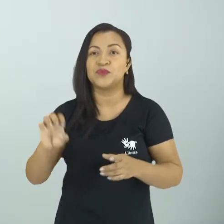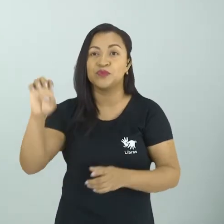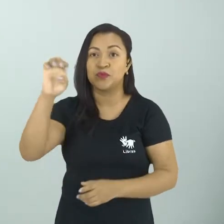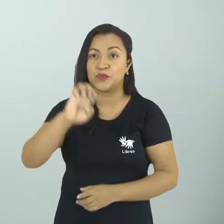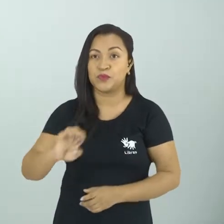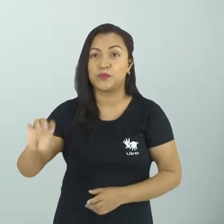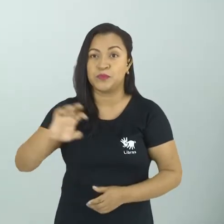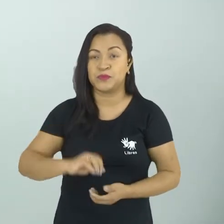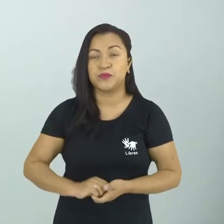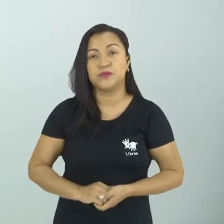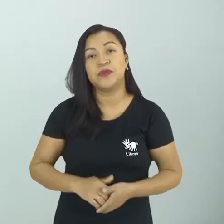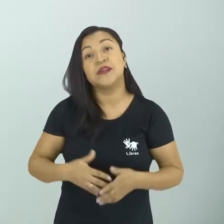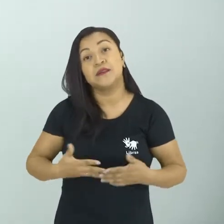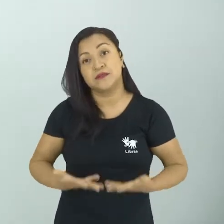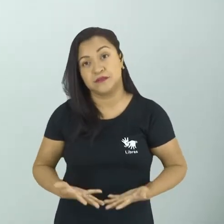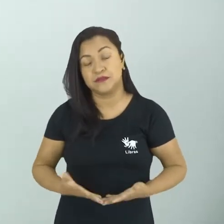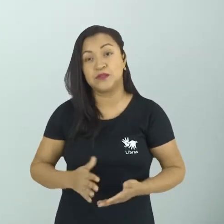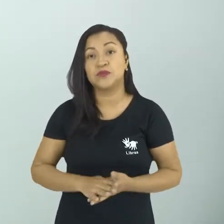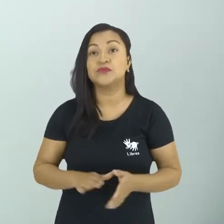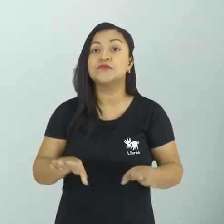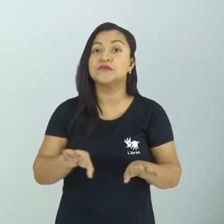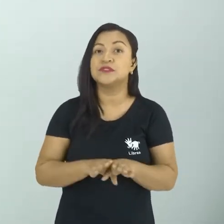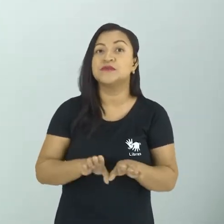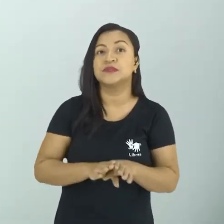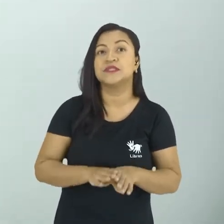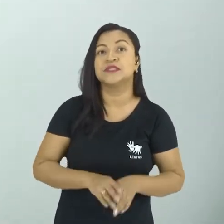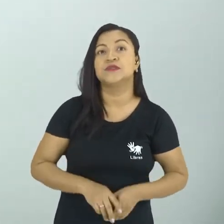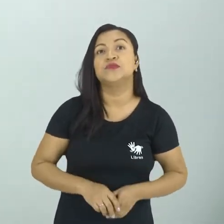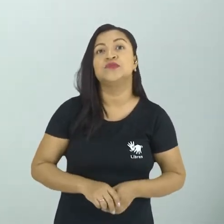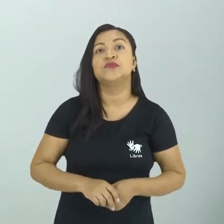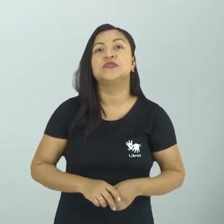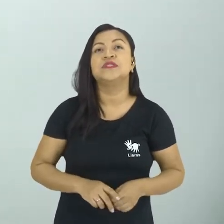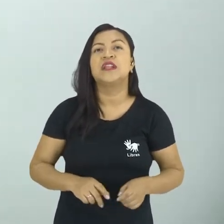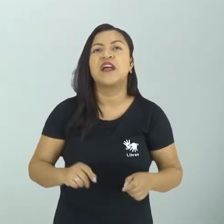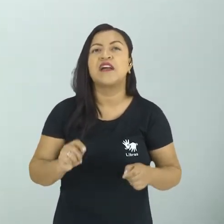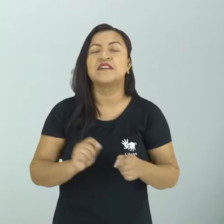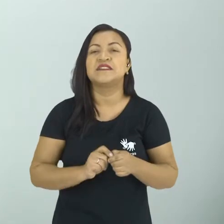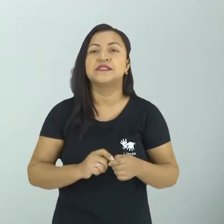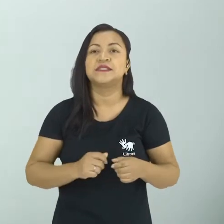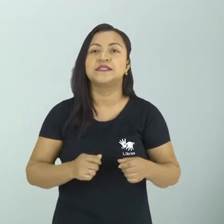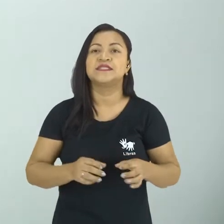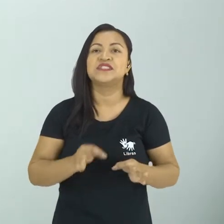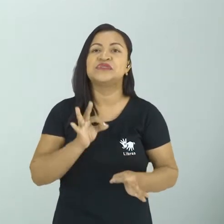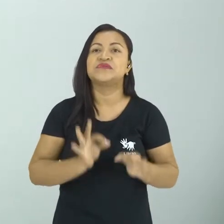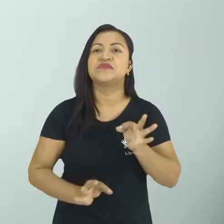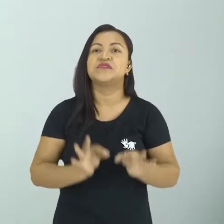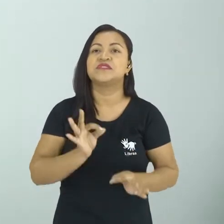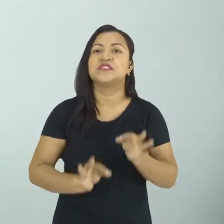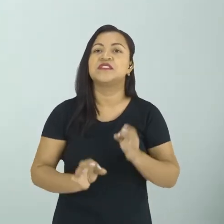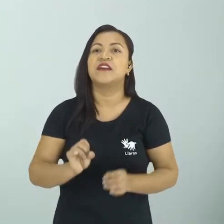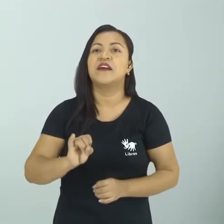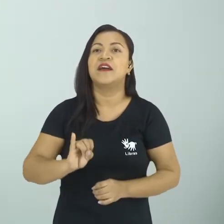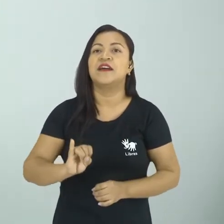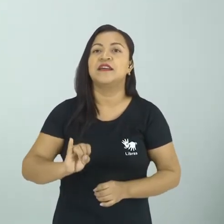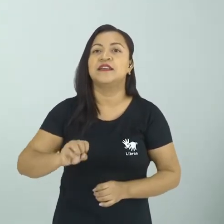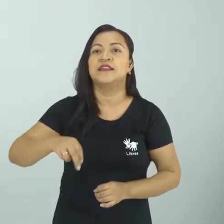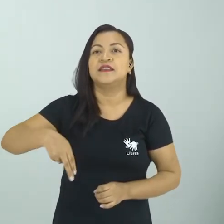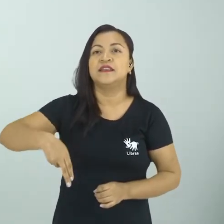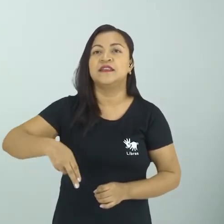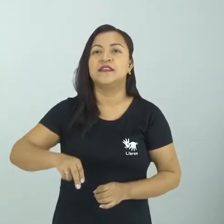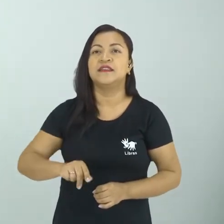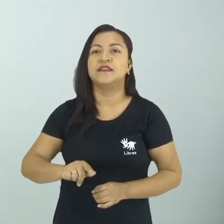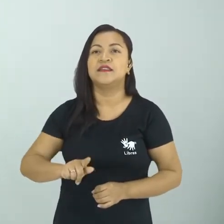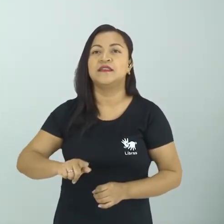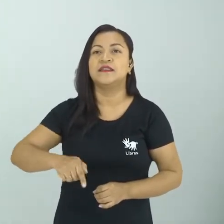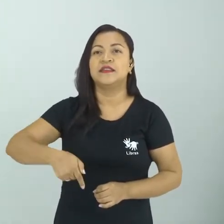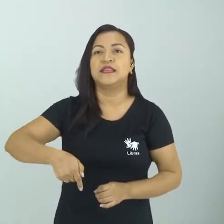bom? Então, também nós temos a reativação do Tribunal da Inquisição, ou então o Tribunal